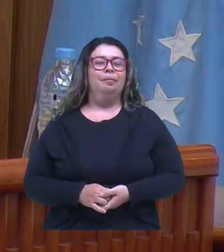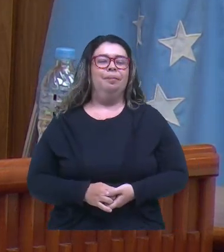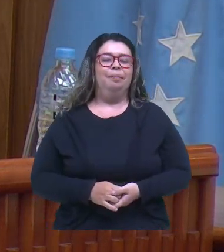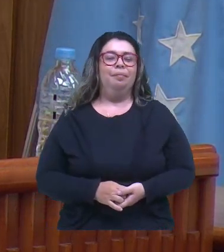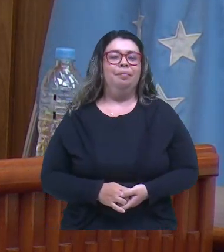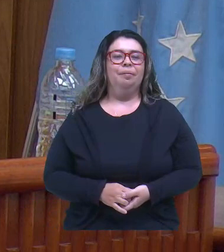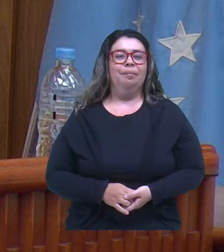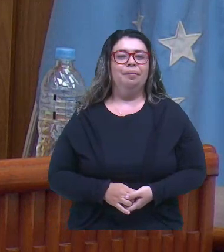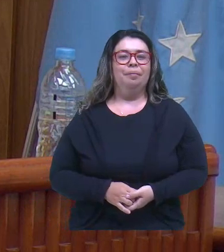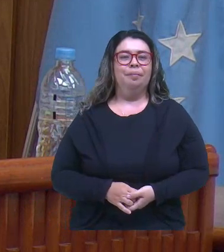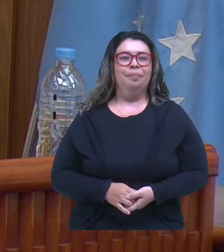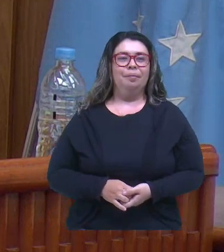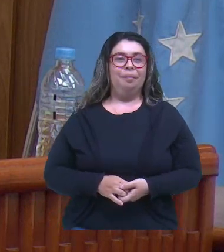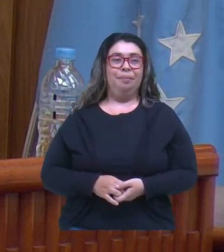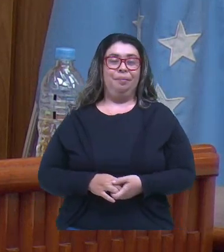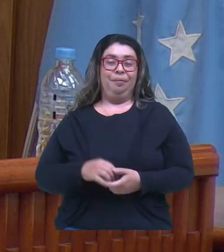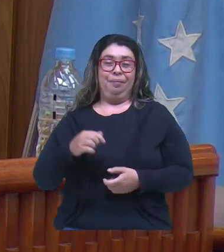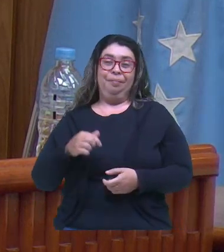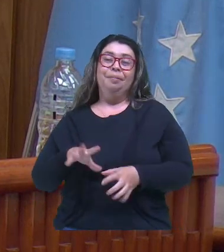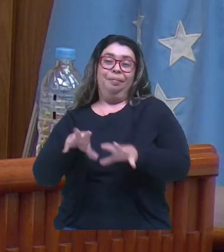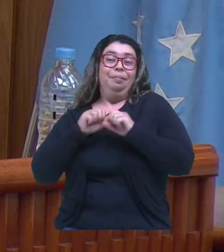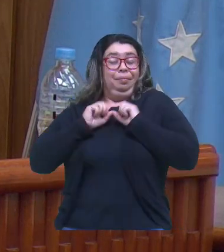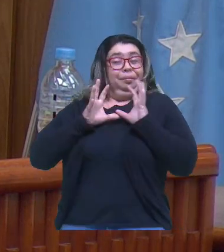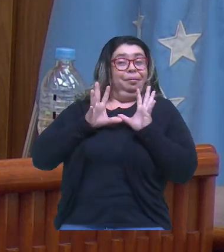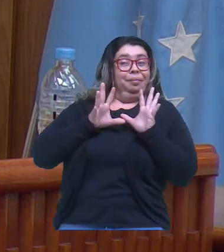Eu fui pego de surpresa, né,